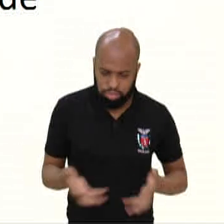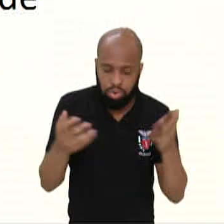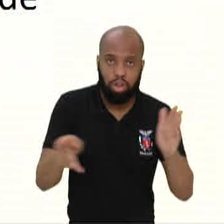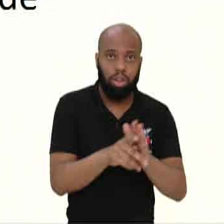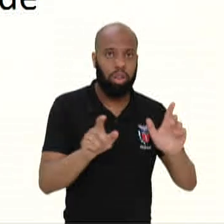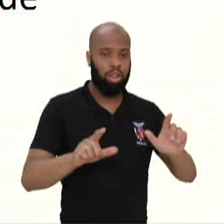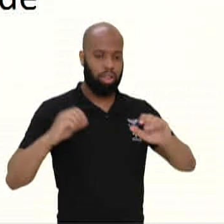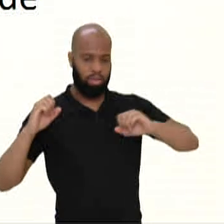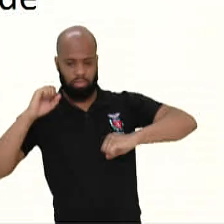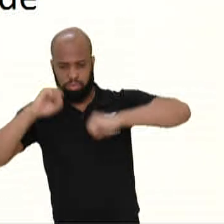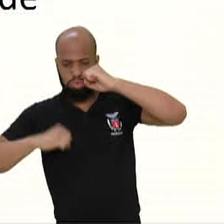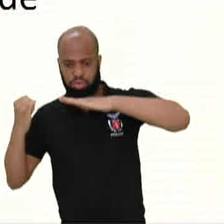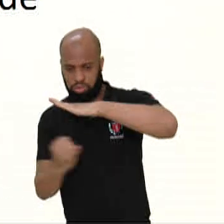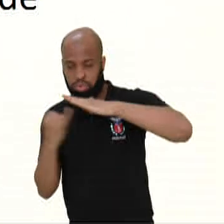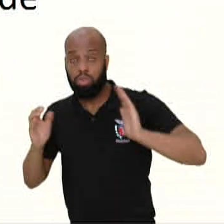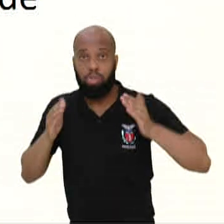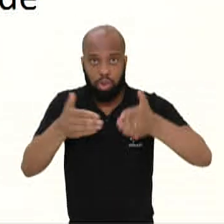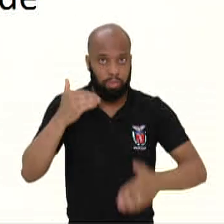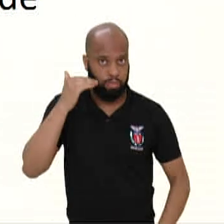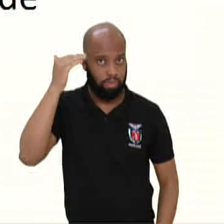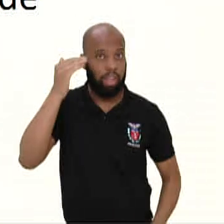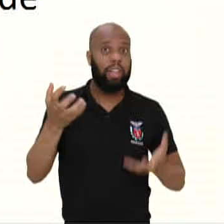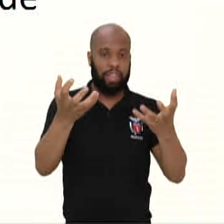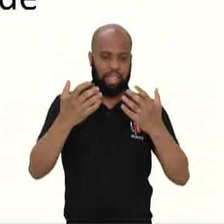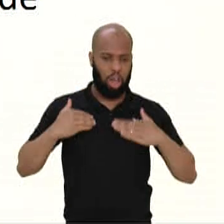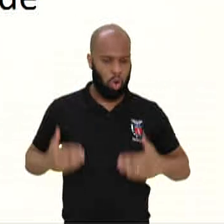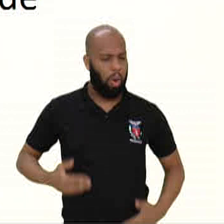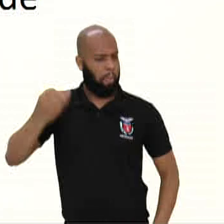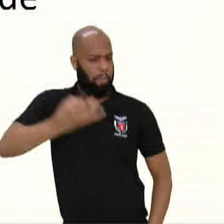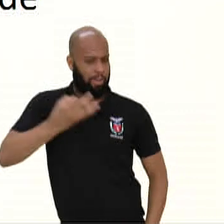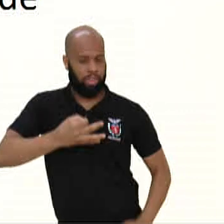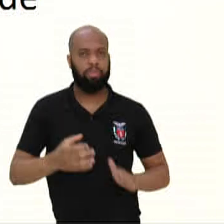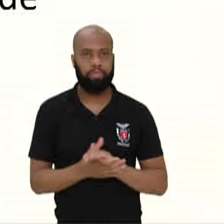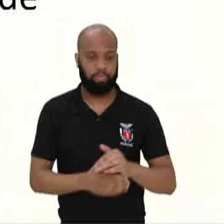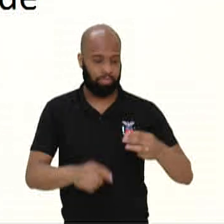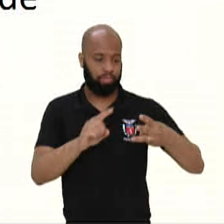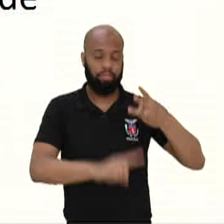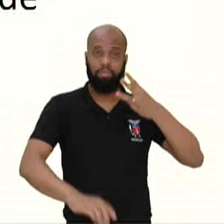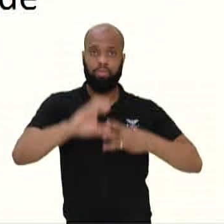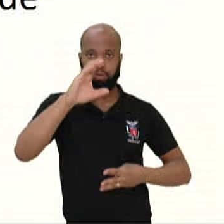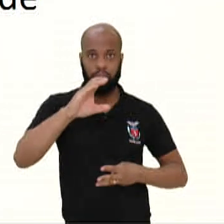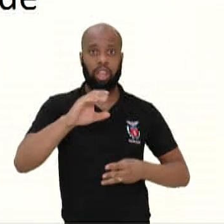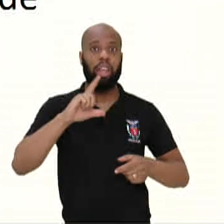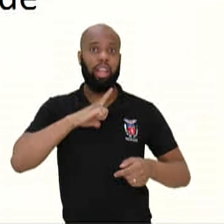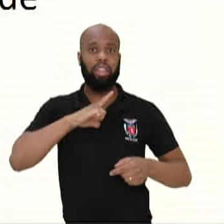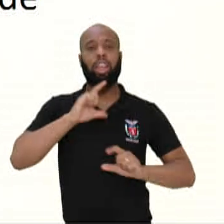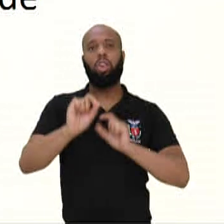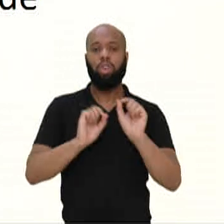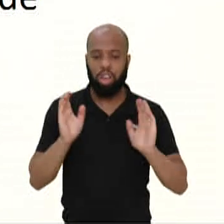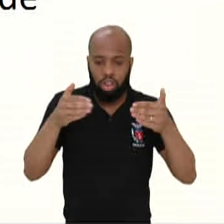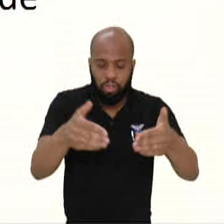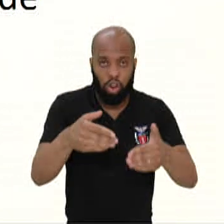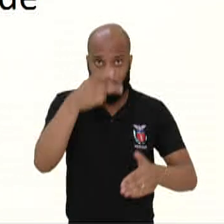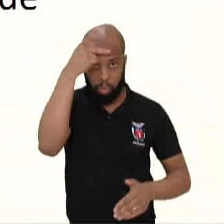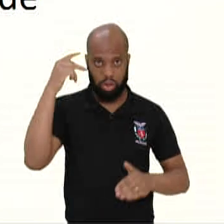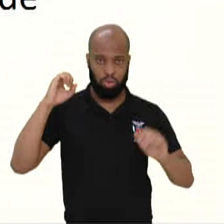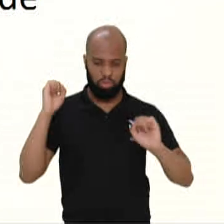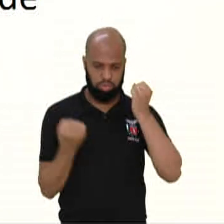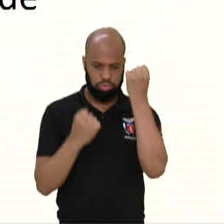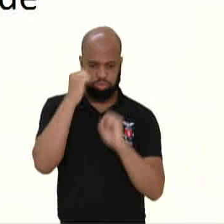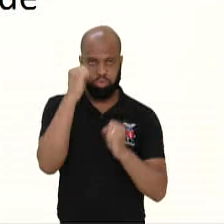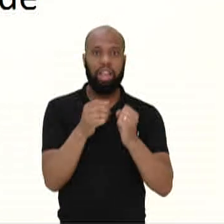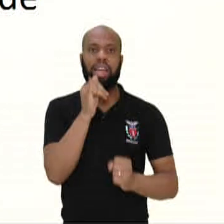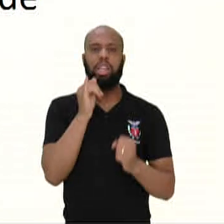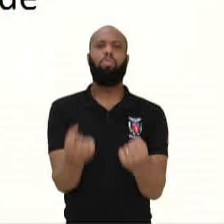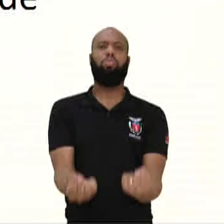pela indústria voltada para adolescentes que buscam um corpo ideal. Letra C, é indicada para atividade física como